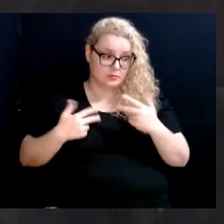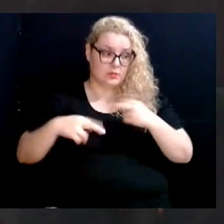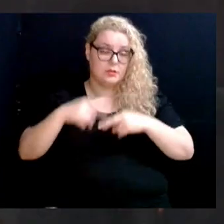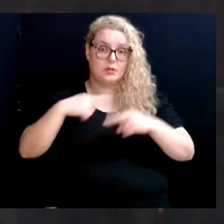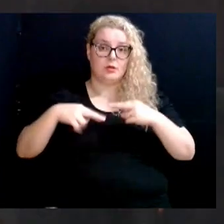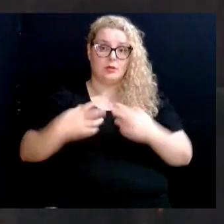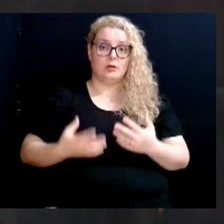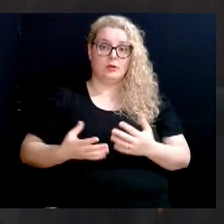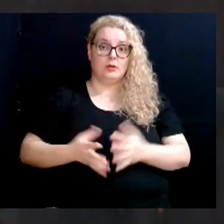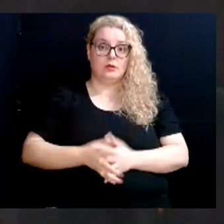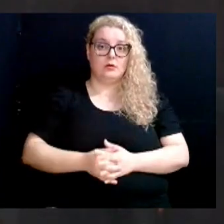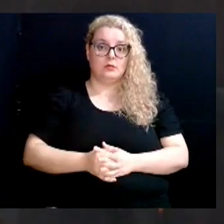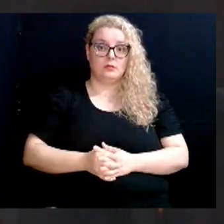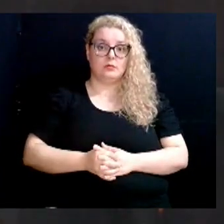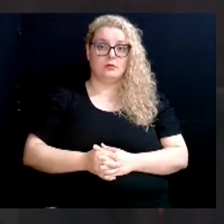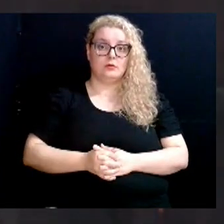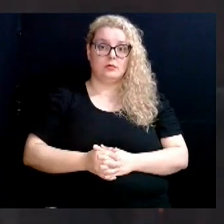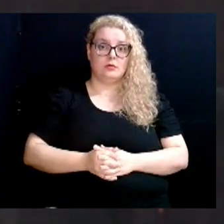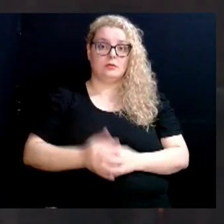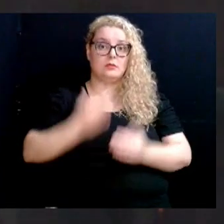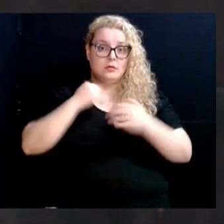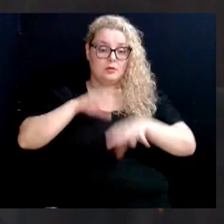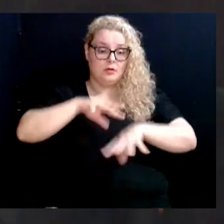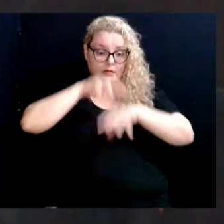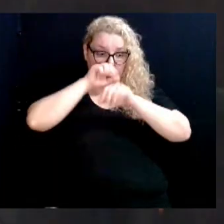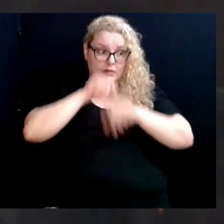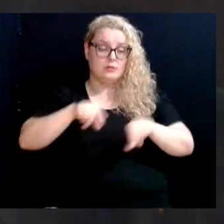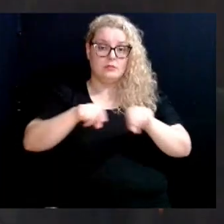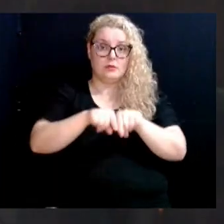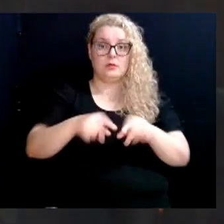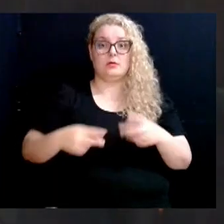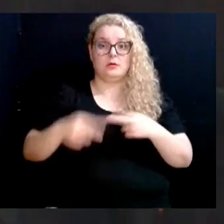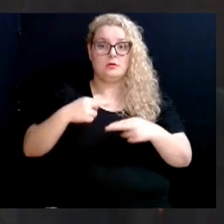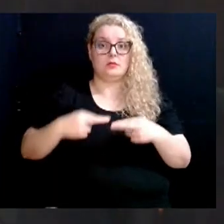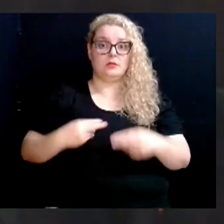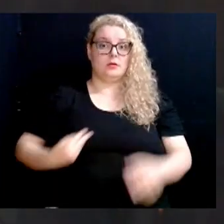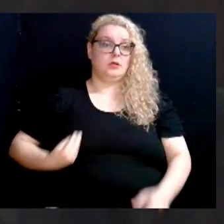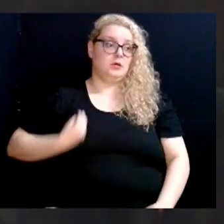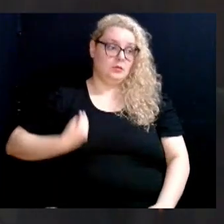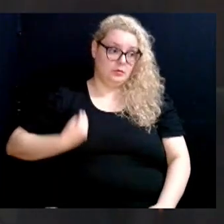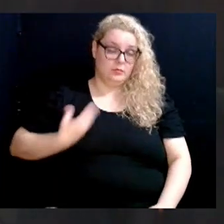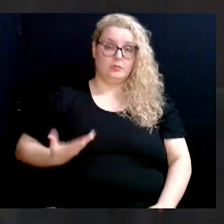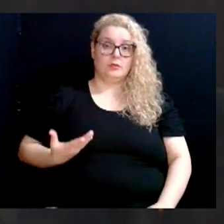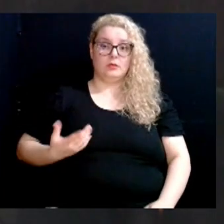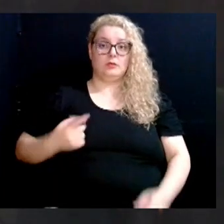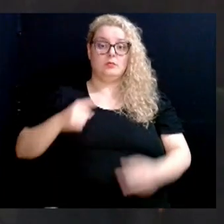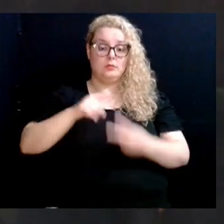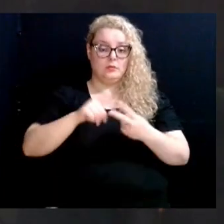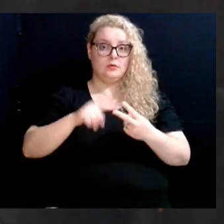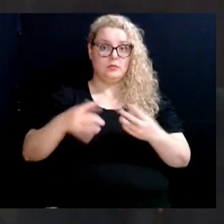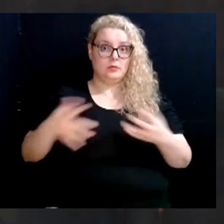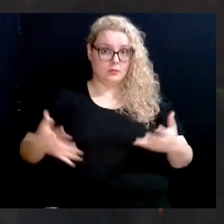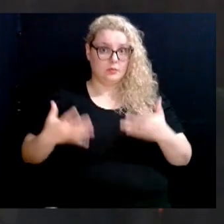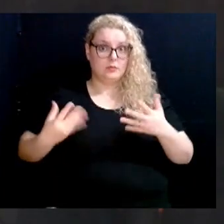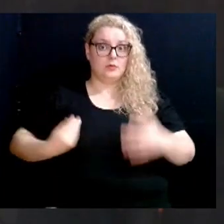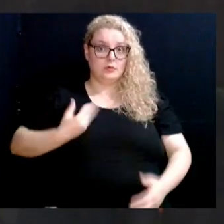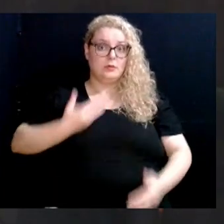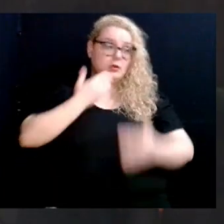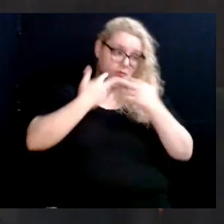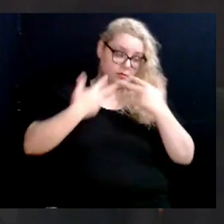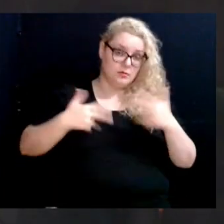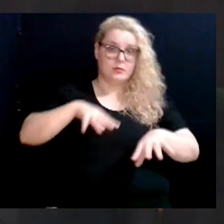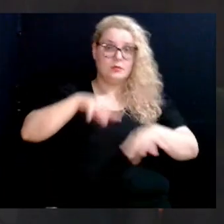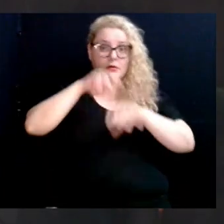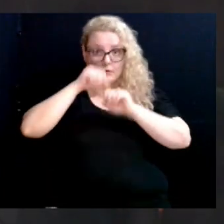com alimentação, respiração também, ao você estar viva. Porque são essas duas coisas que te mantêm viva, né? A alimentação e a